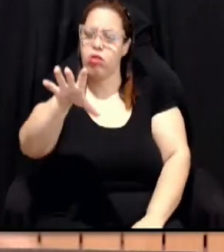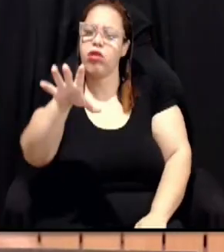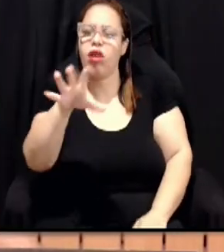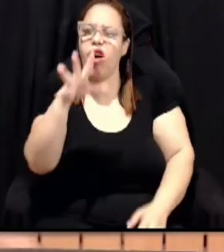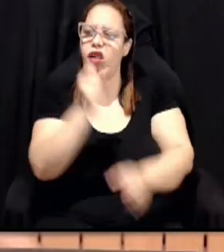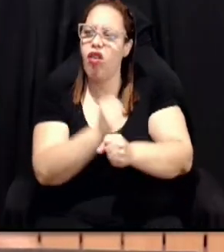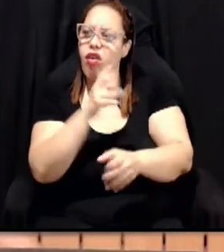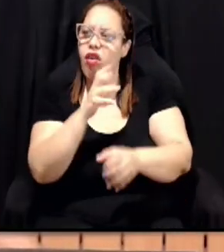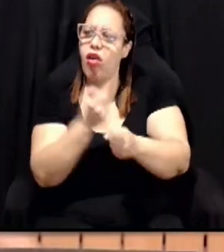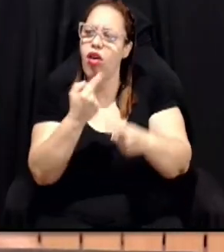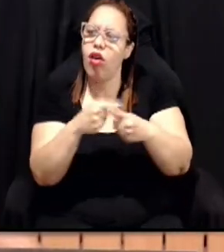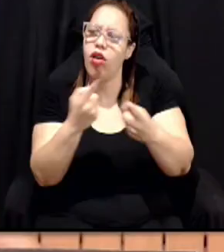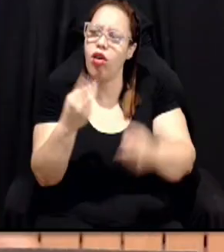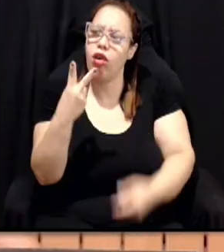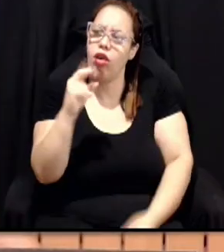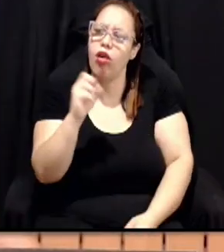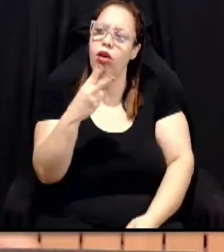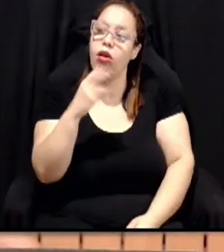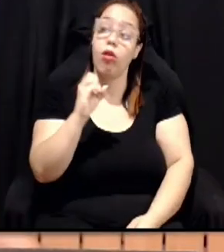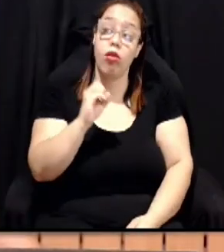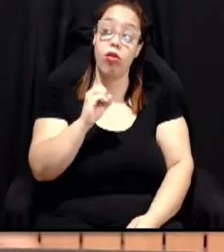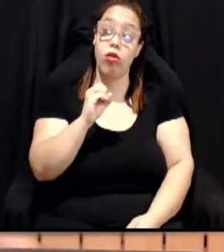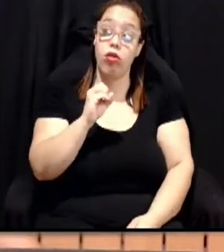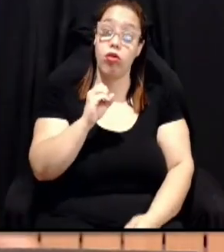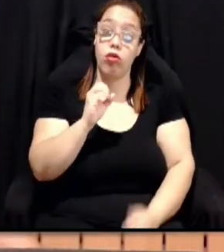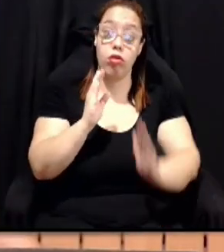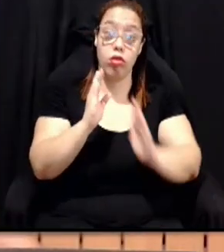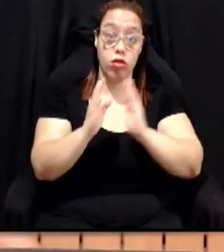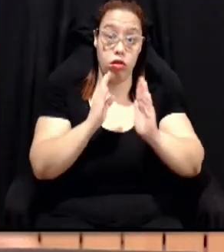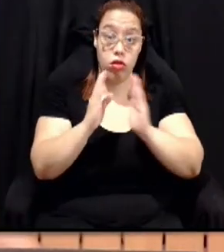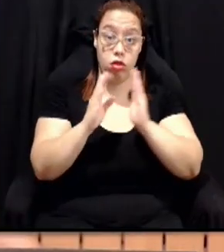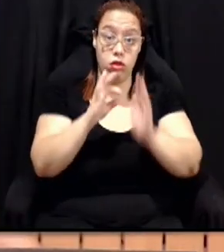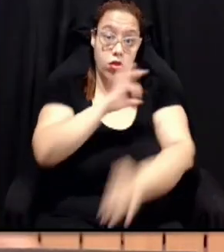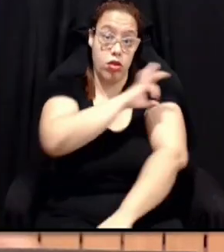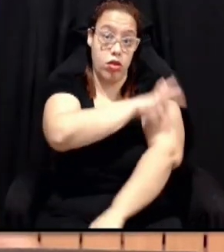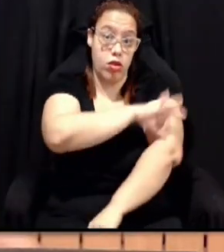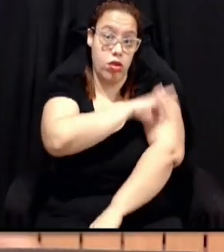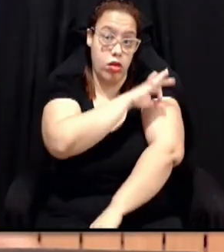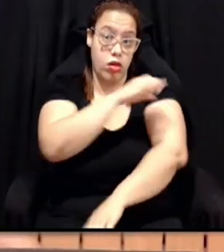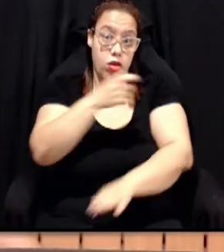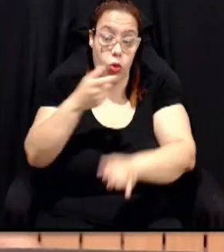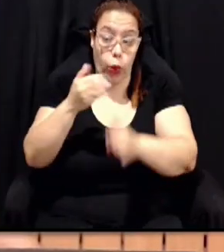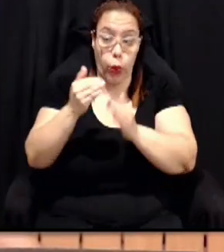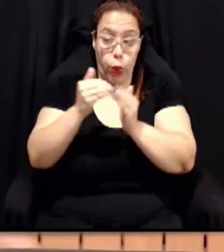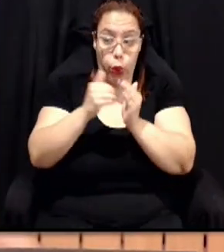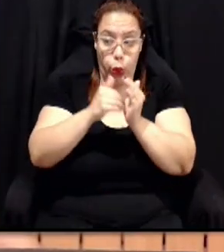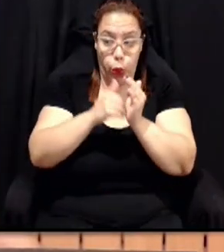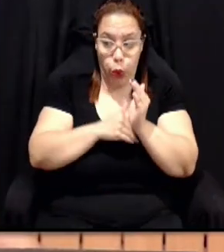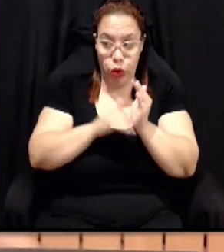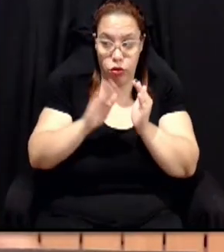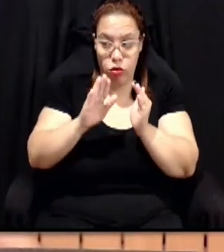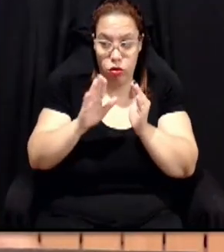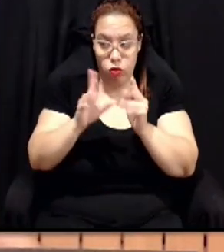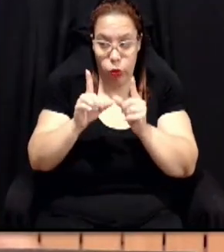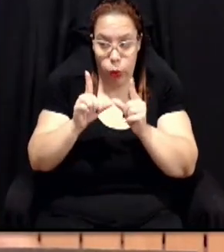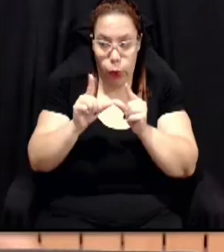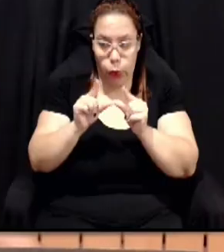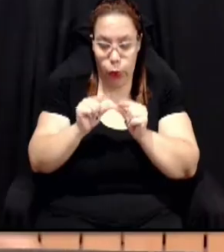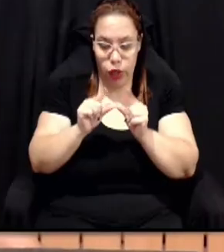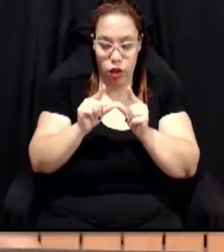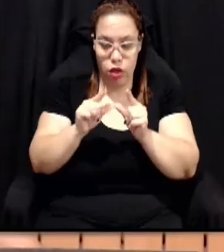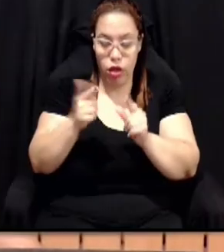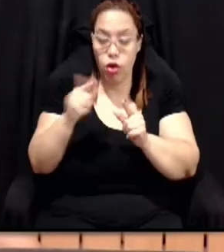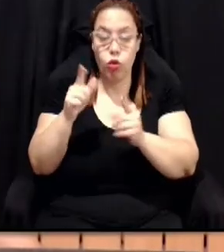porque 2020 foi um período que a prefeitura economizou recursos, porque foi um período que não teve atendimento